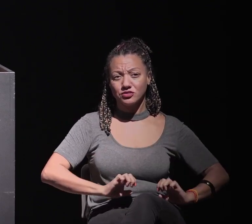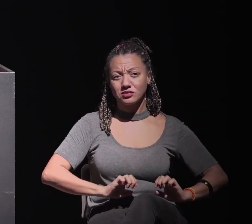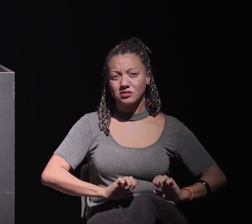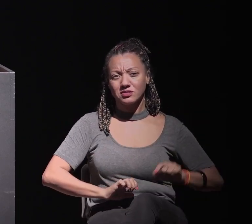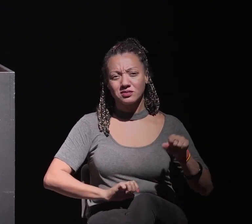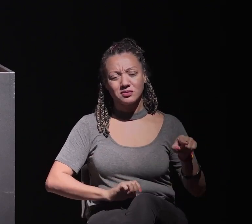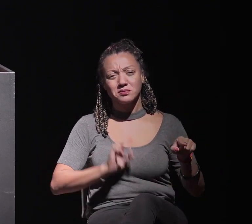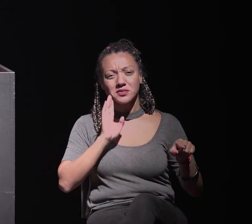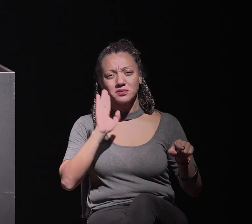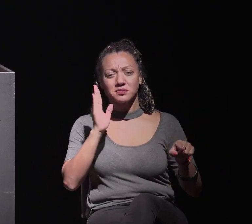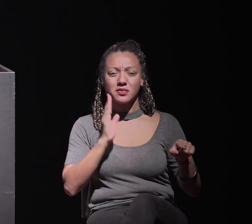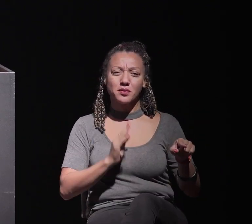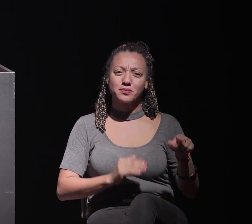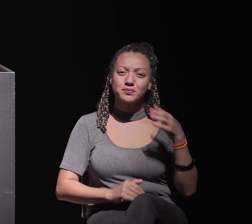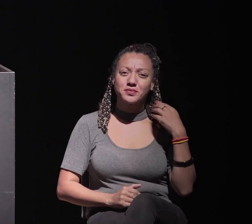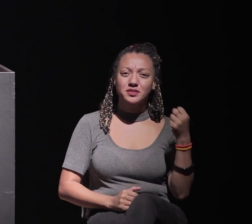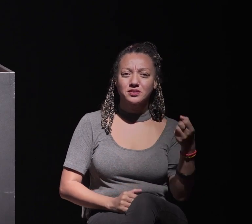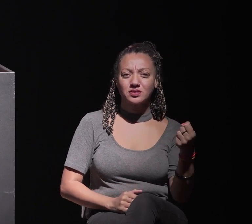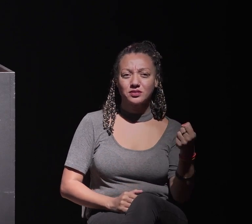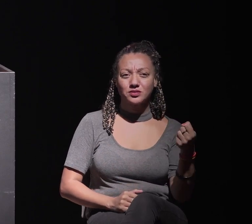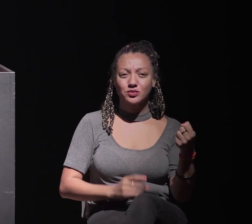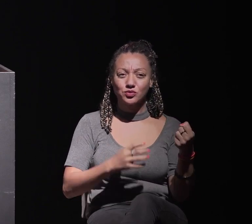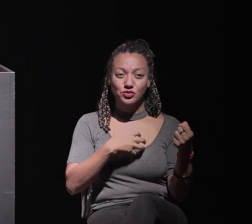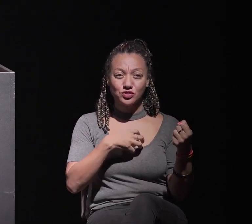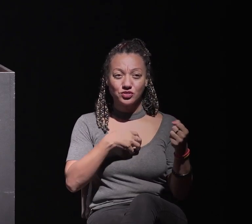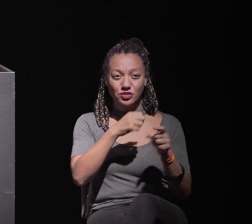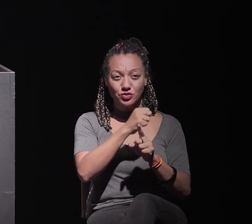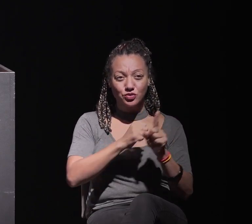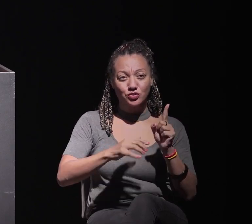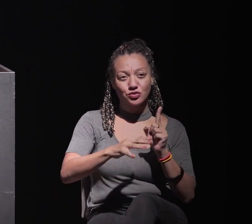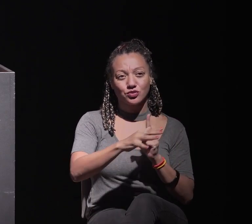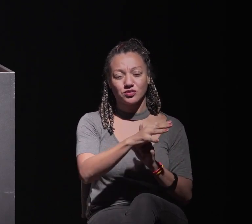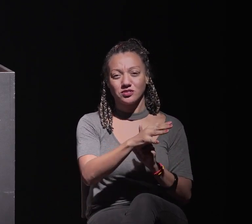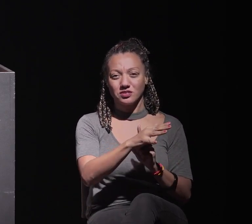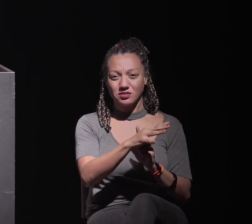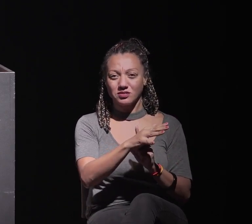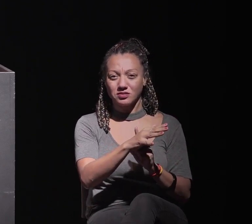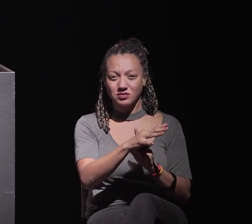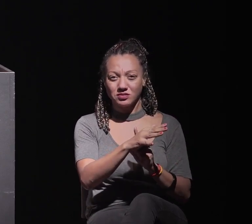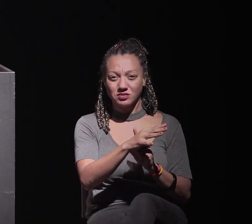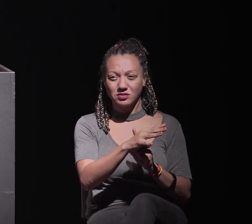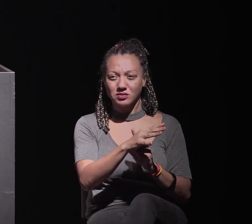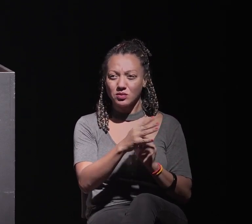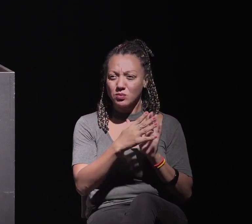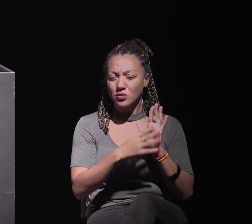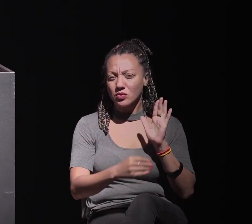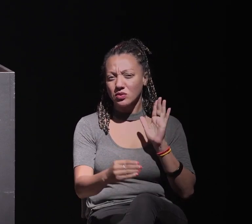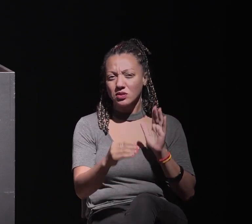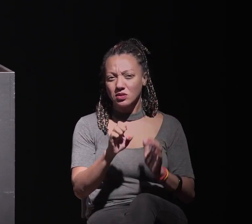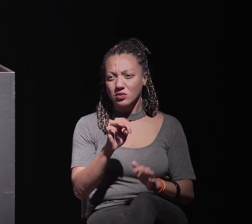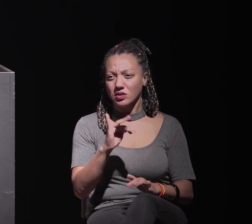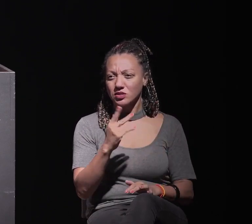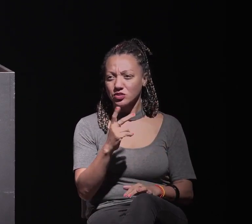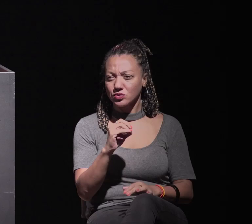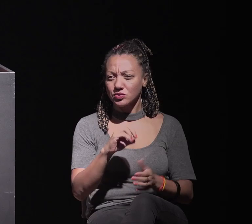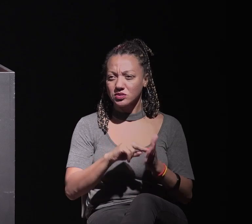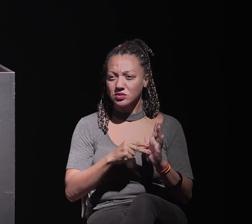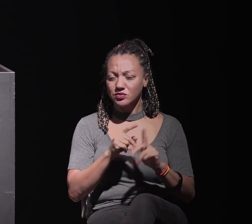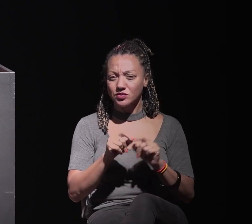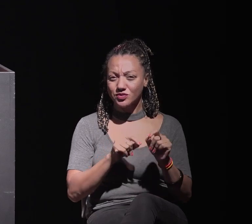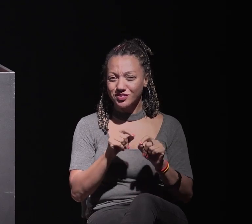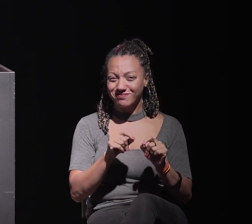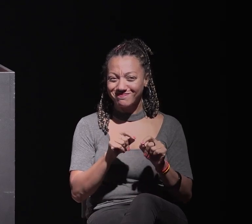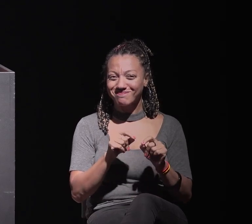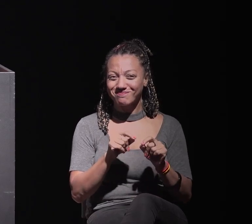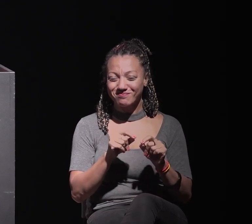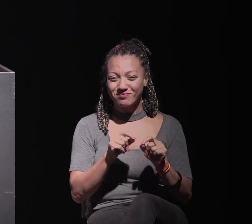esse modelo ético de socialização da branquitude, Que modelo ético é esse? É um modelo que é a